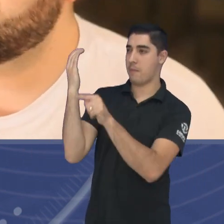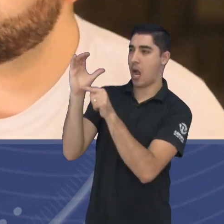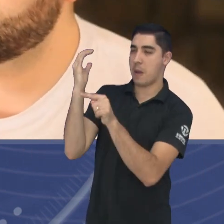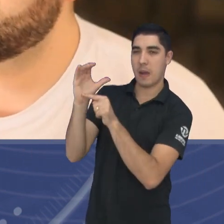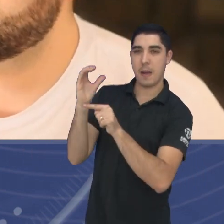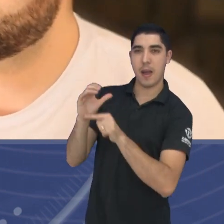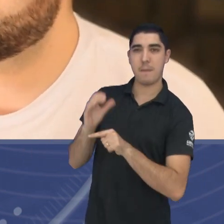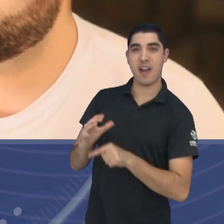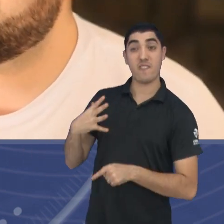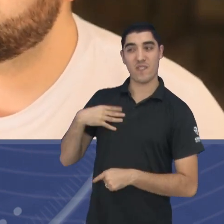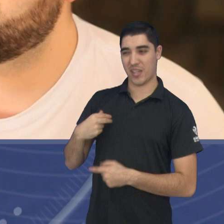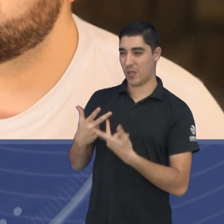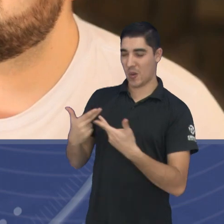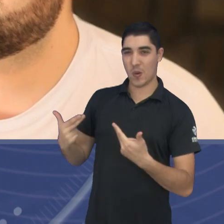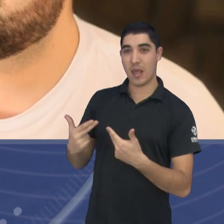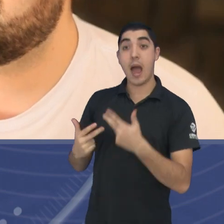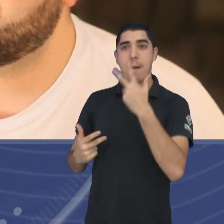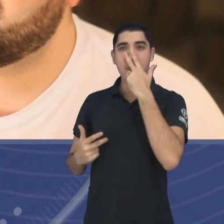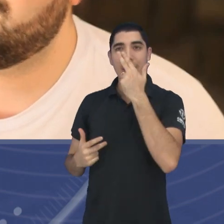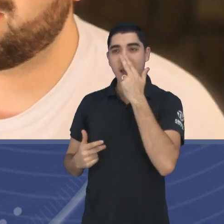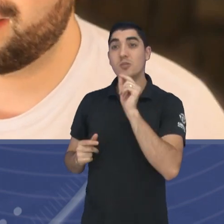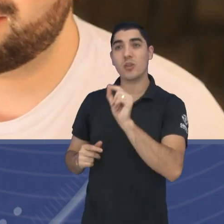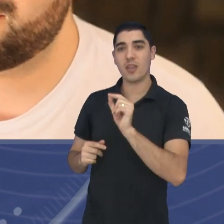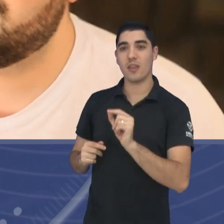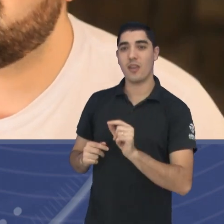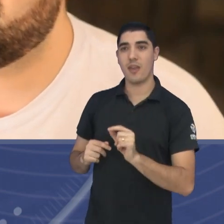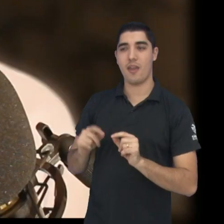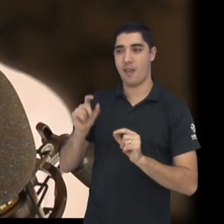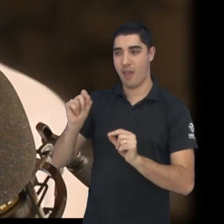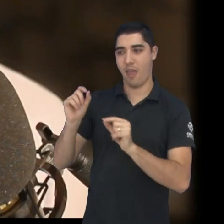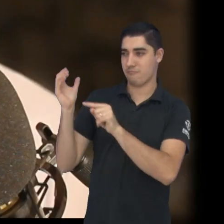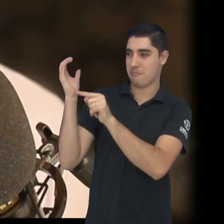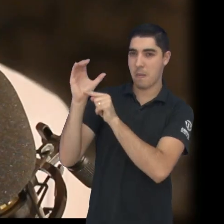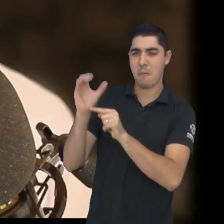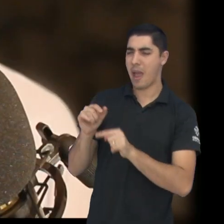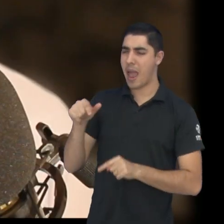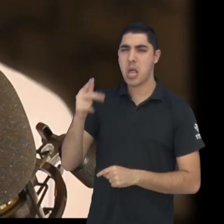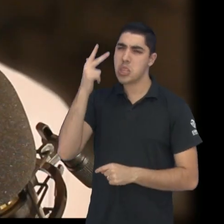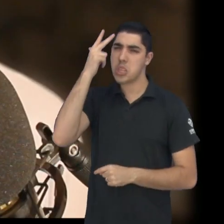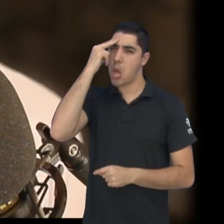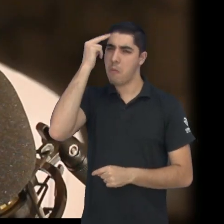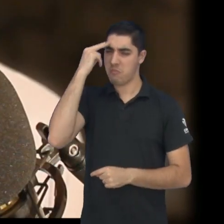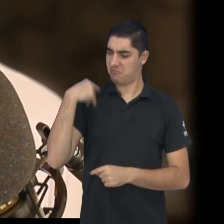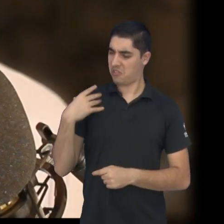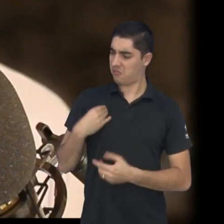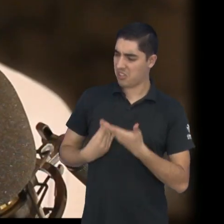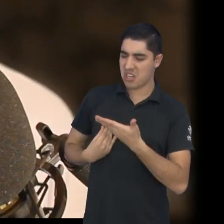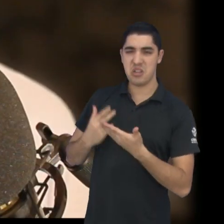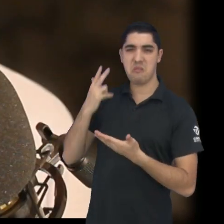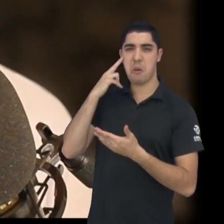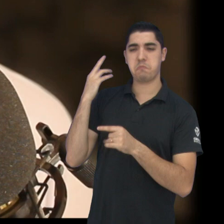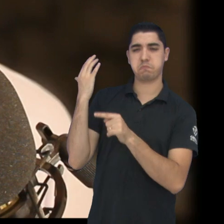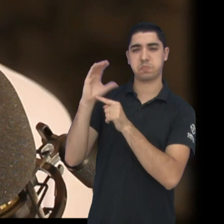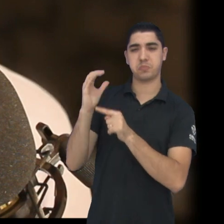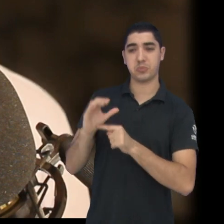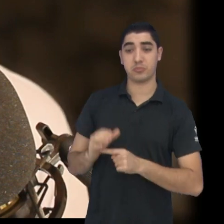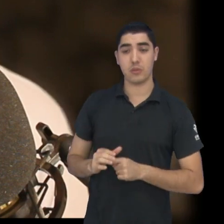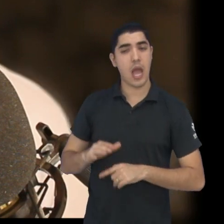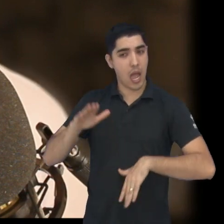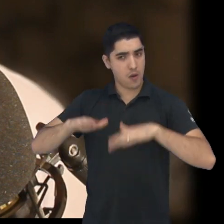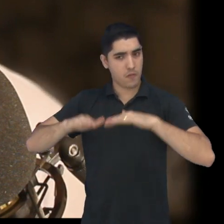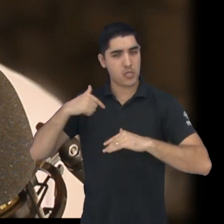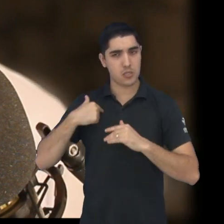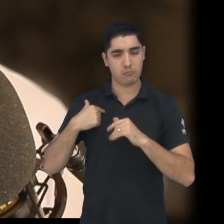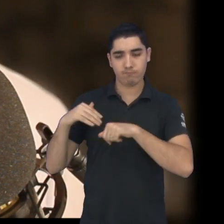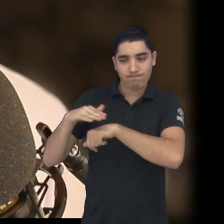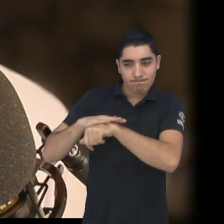crescendo em um mundo de superexposição, né? Ela acredita que realmente isso é normal. Eu converso às vezes com algumas meninas,